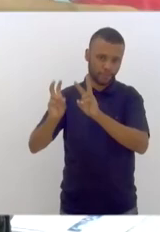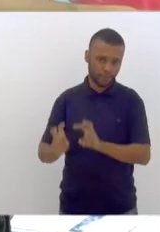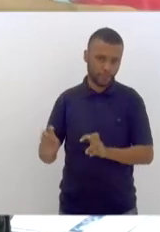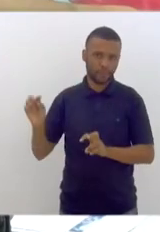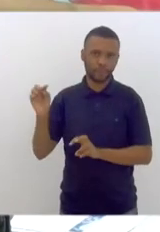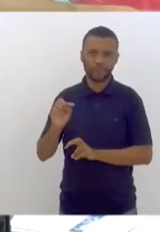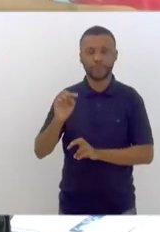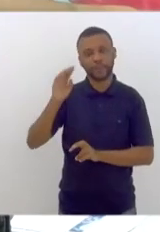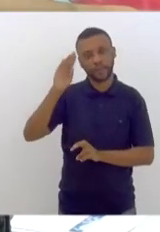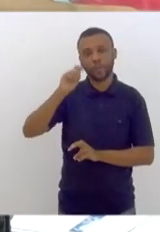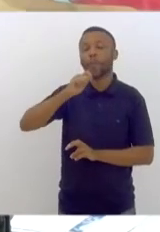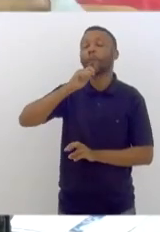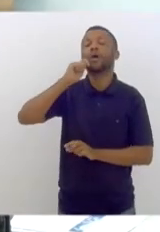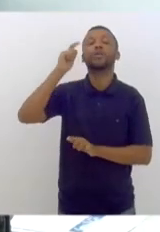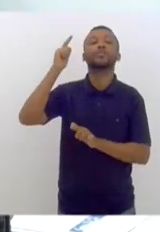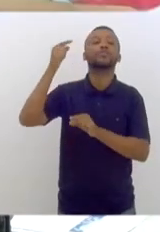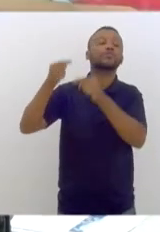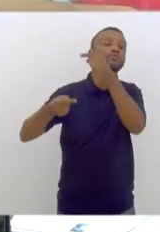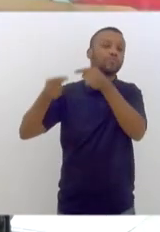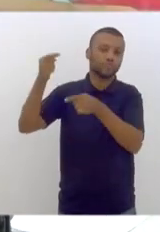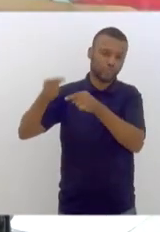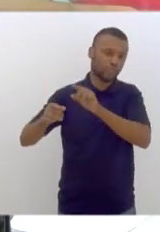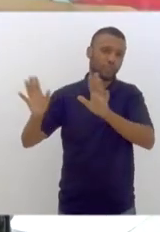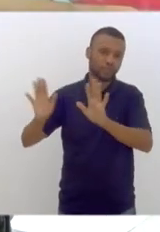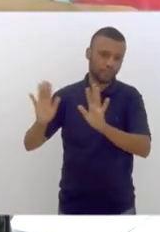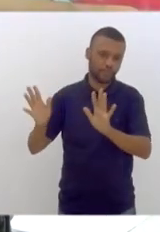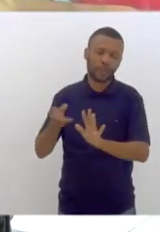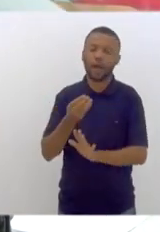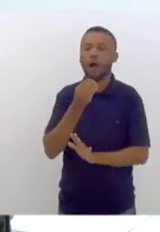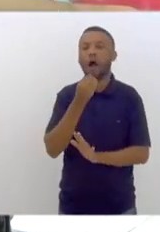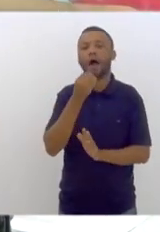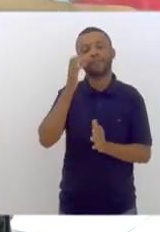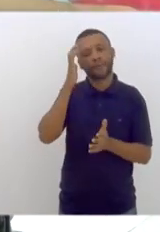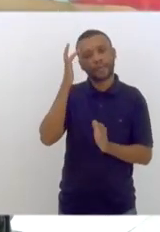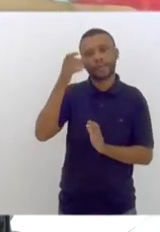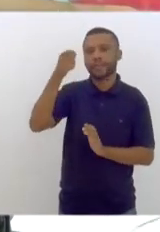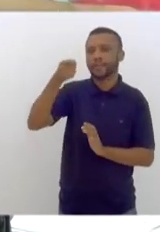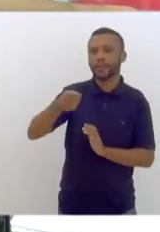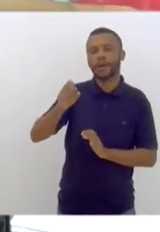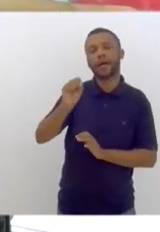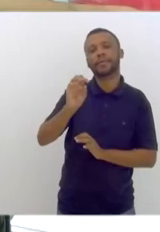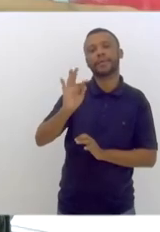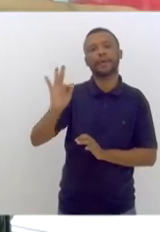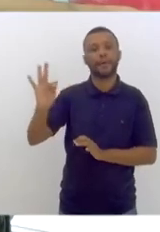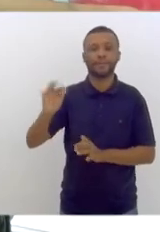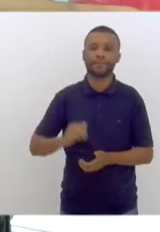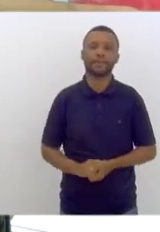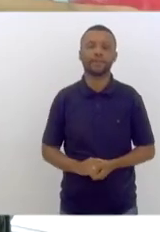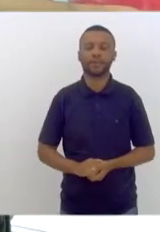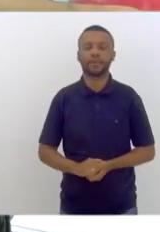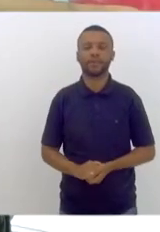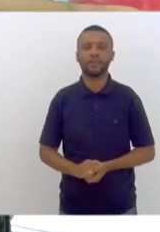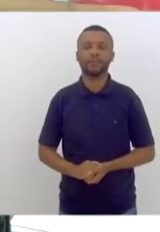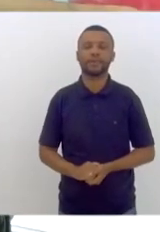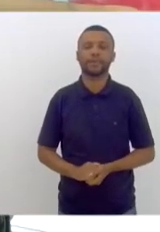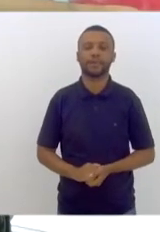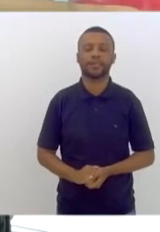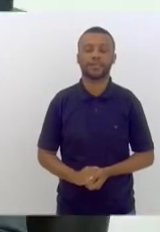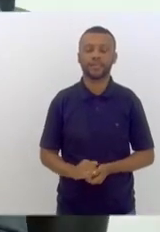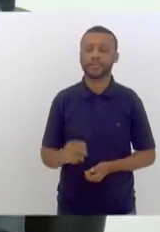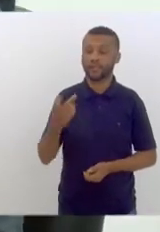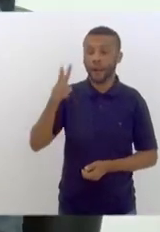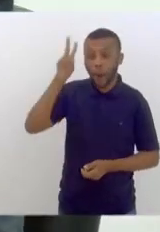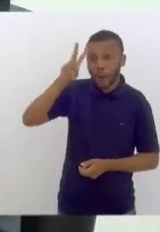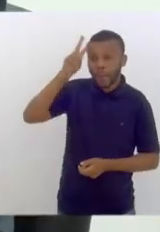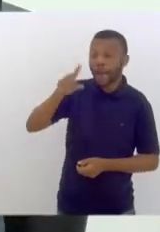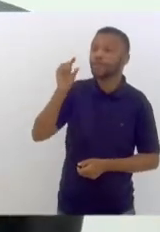sem estar em discussão, evidentemente, a decisão do Supremo Tribunal Federal. Deputado Luiz Paulo, a Milena que nos lembrava